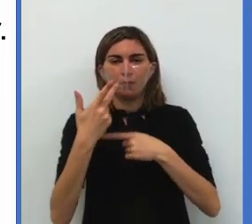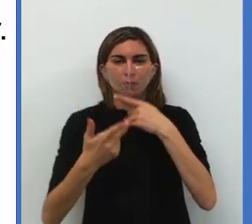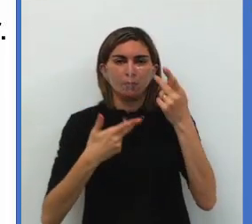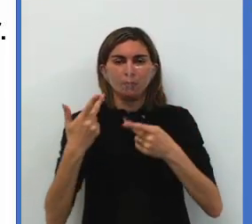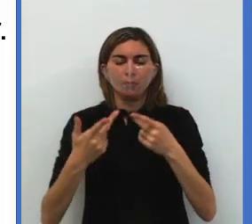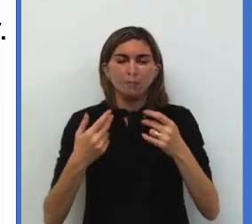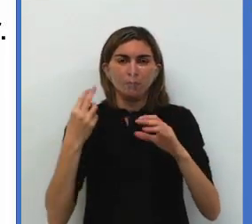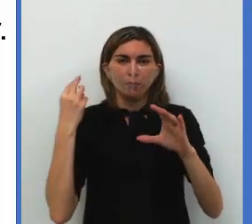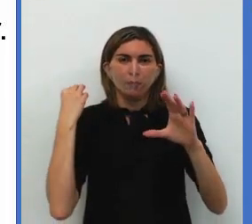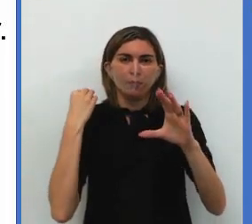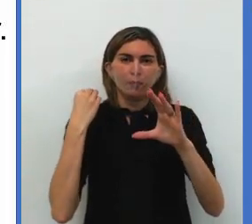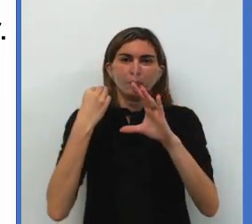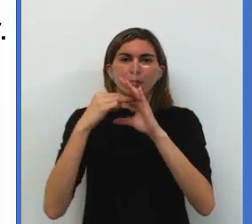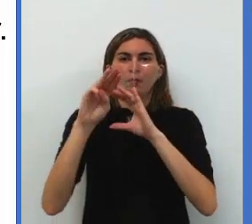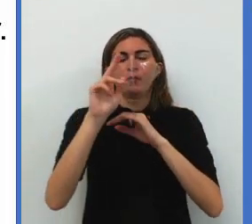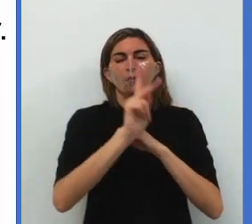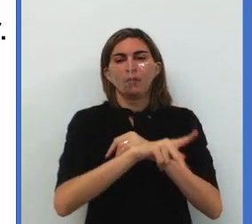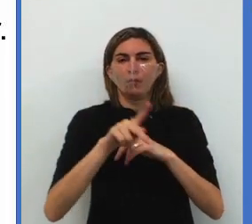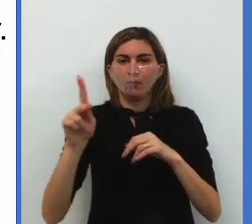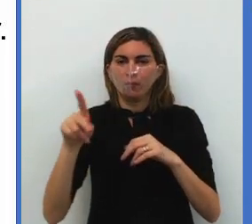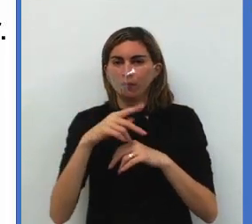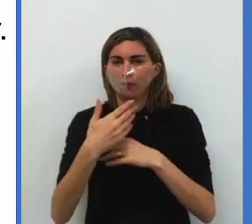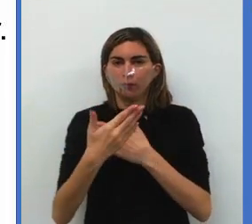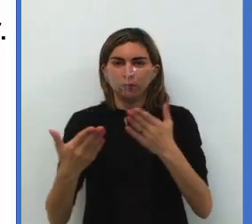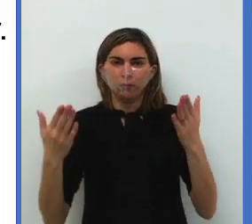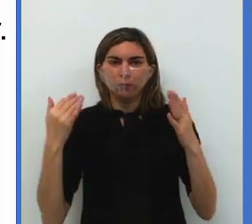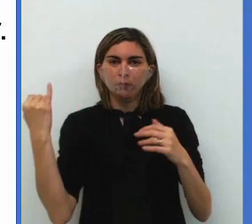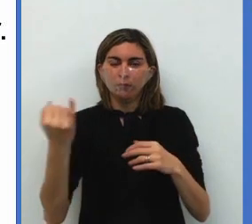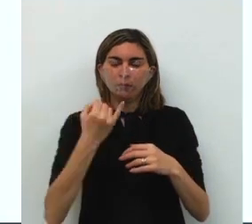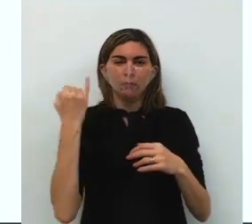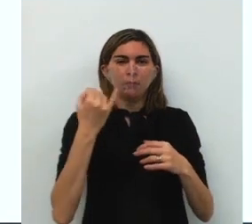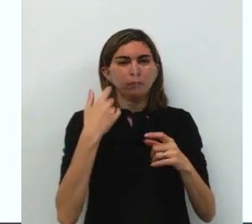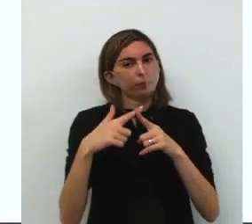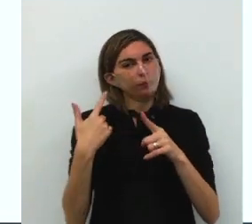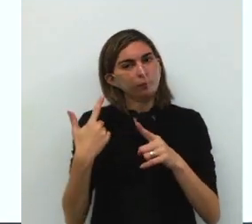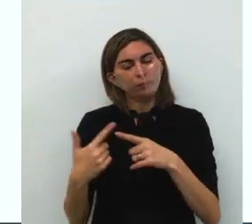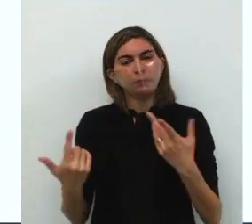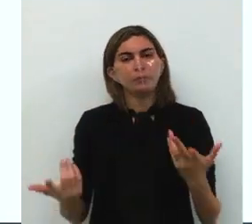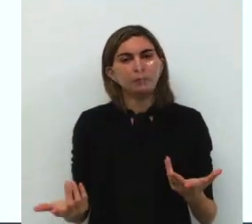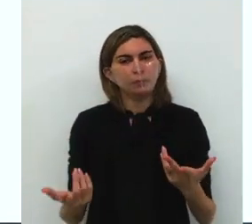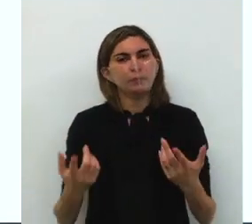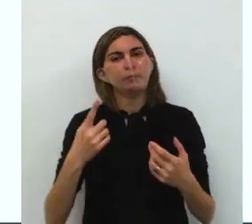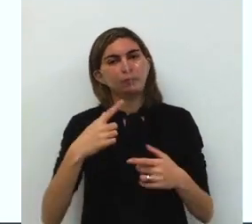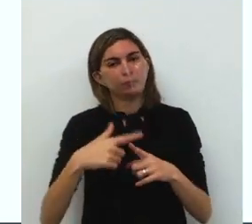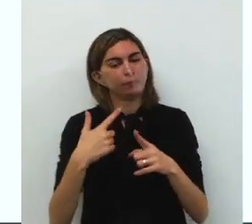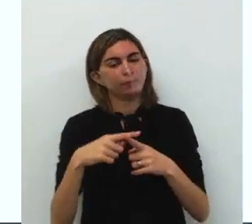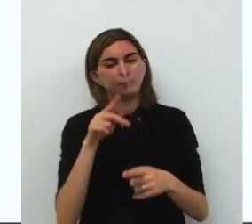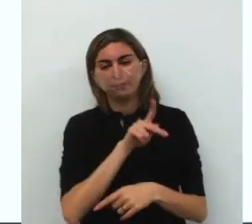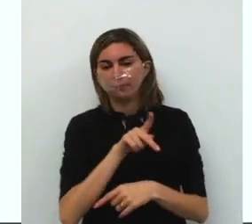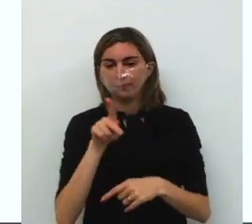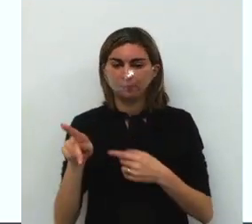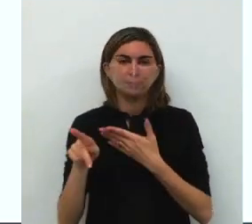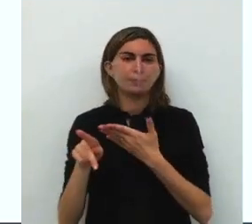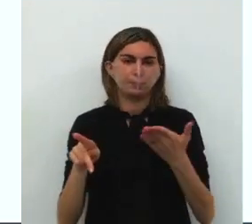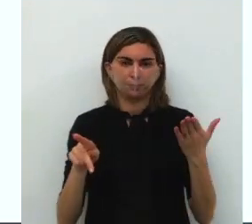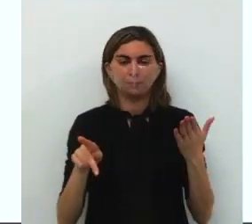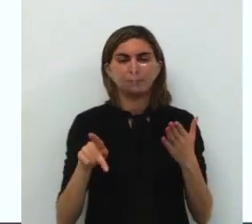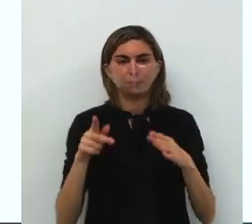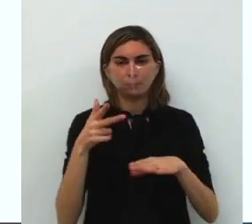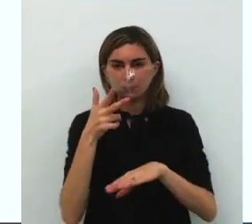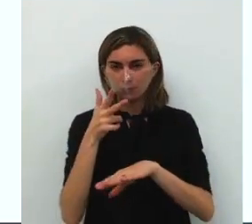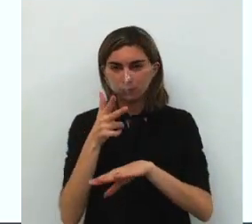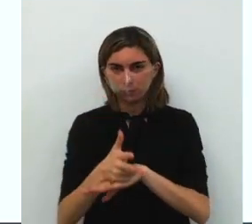entrevista e envie ao seu professor. Isso seria muito importante, sabe por quê? Porque o professor